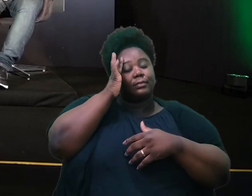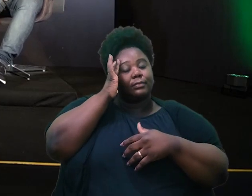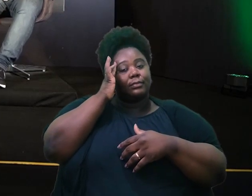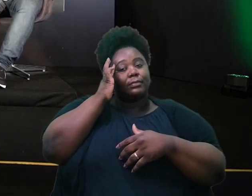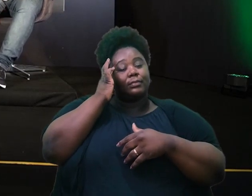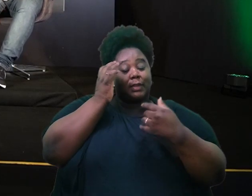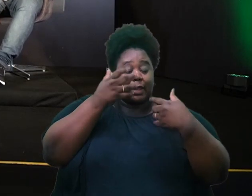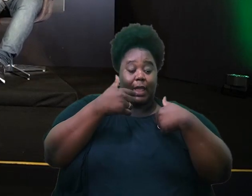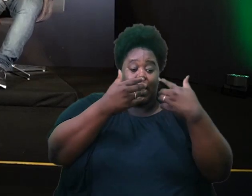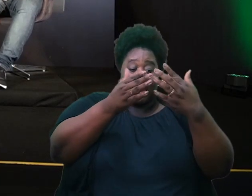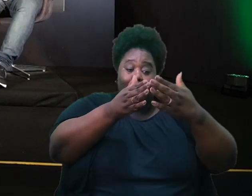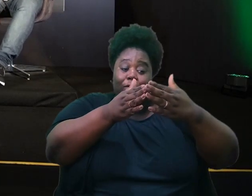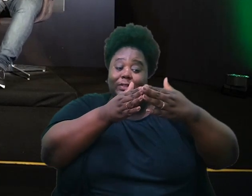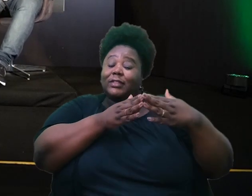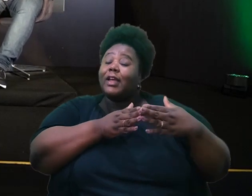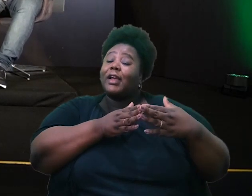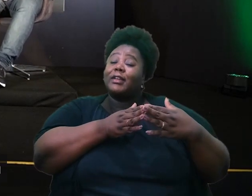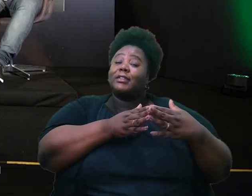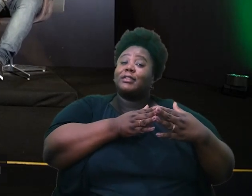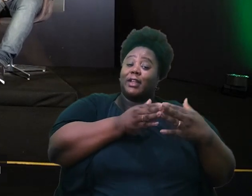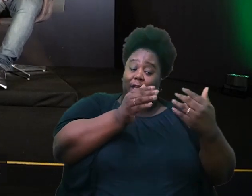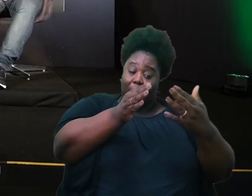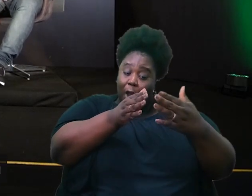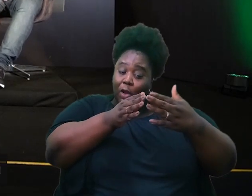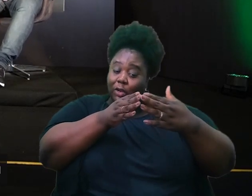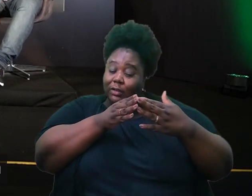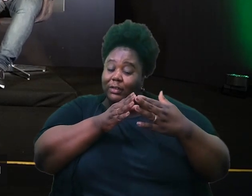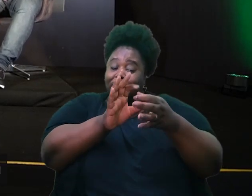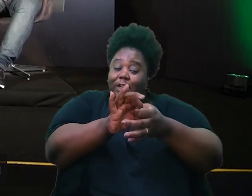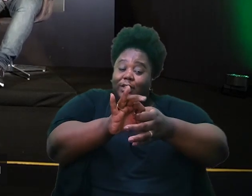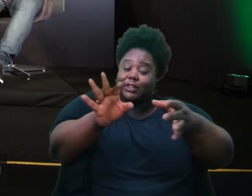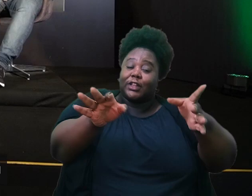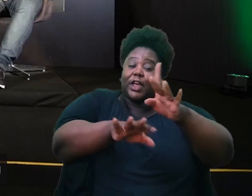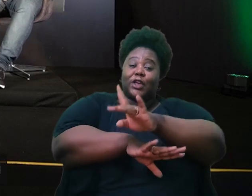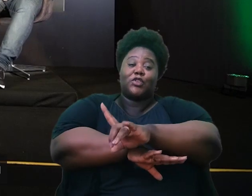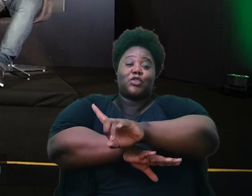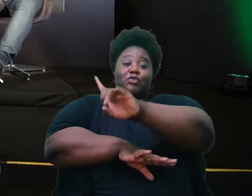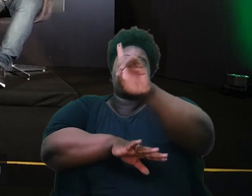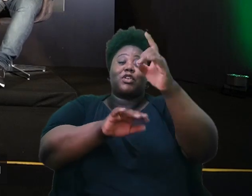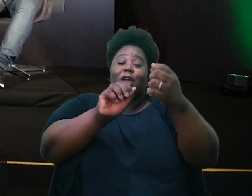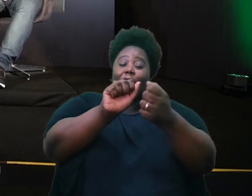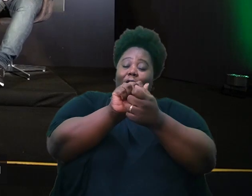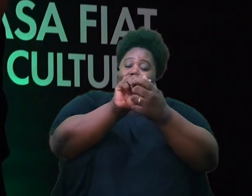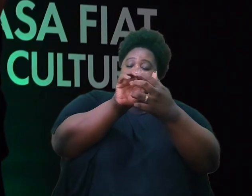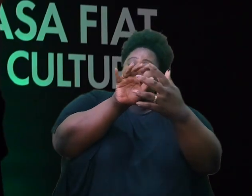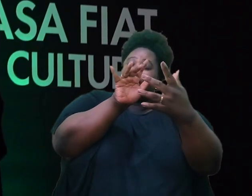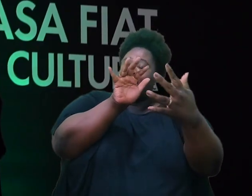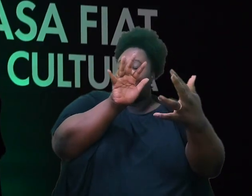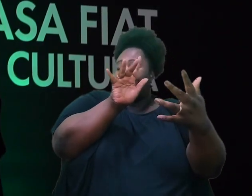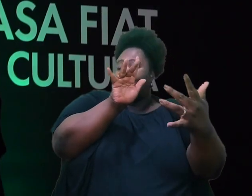Eu peço licença, com licença, deixa o meu gunga